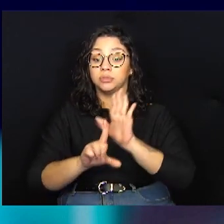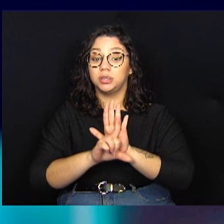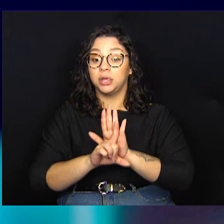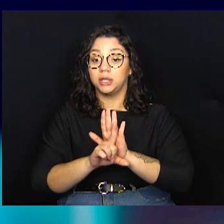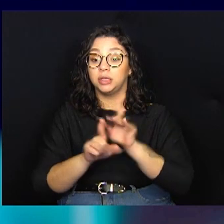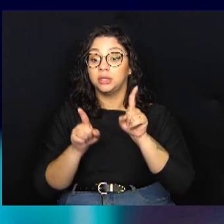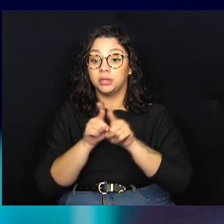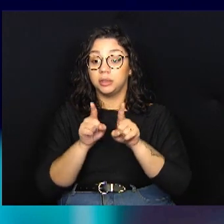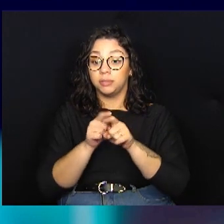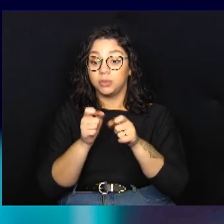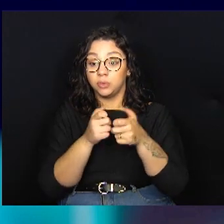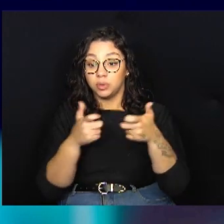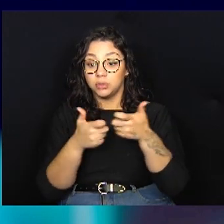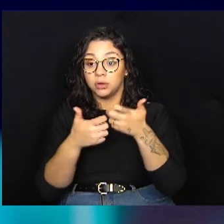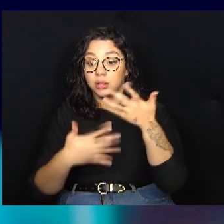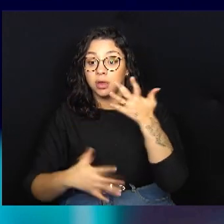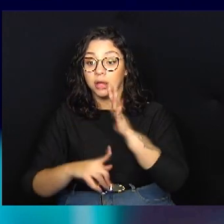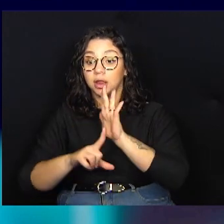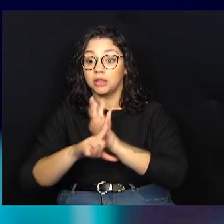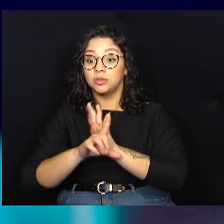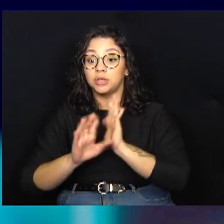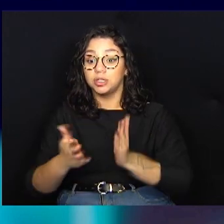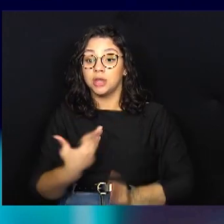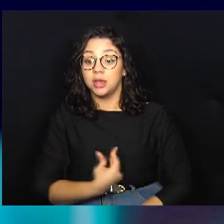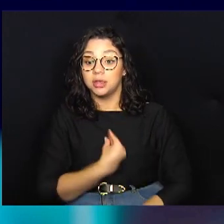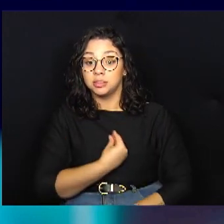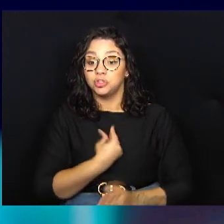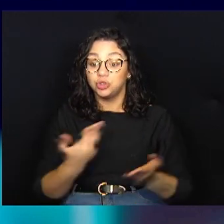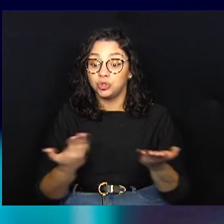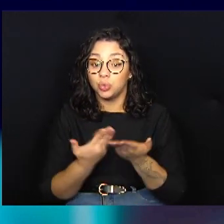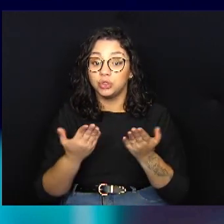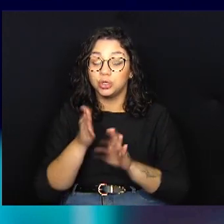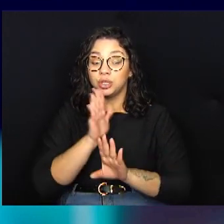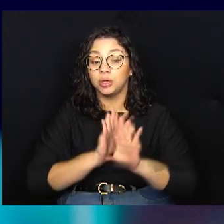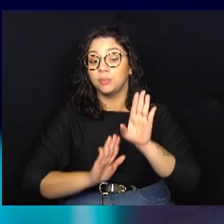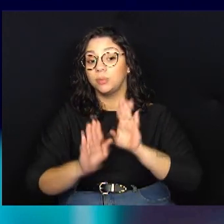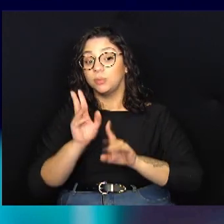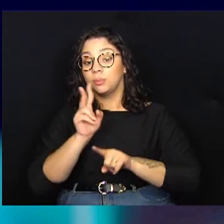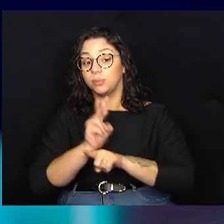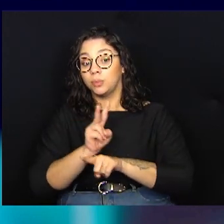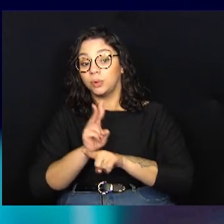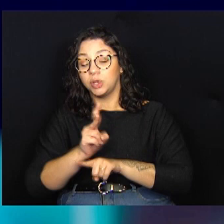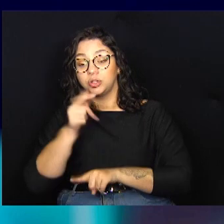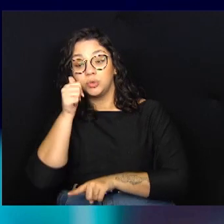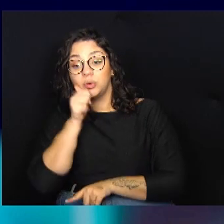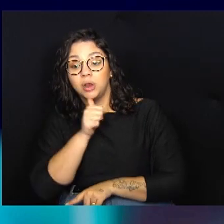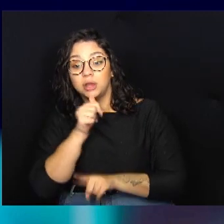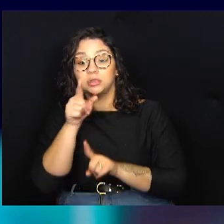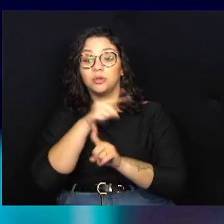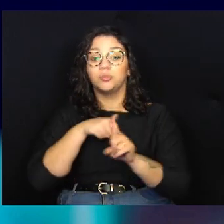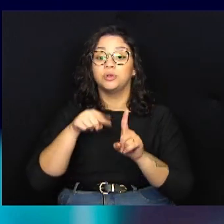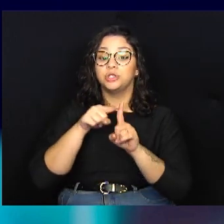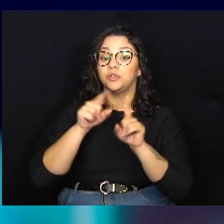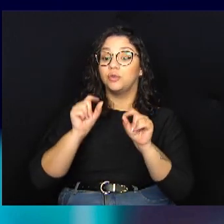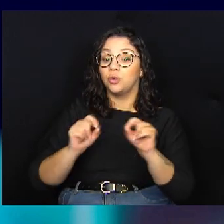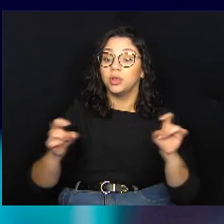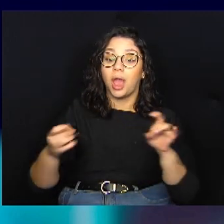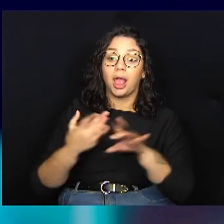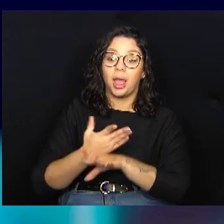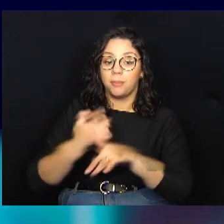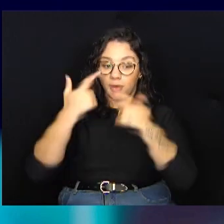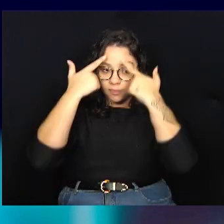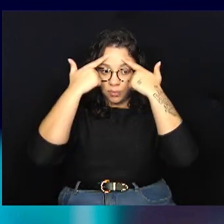todo um arcabouço legal que nós temos hoje, que protege as mulheres e que tem como objetivo o combate à